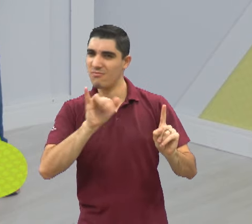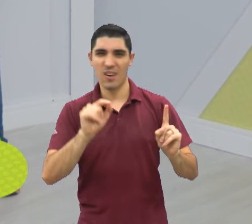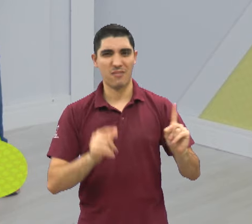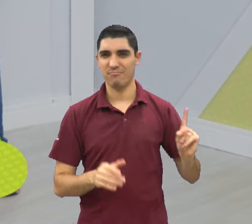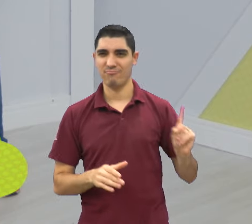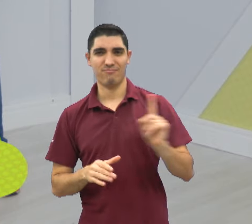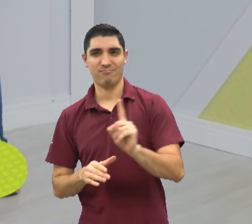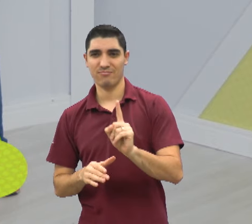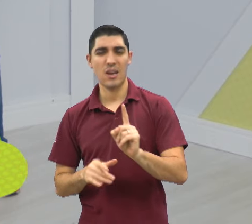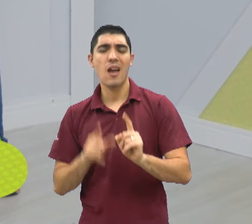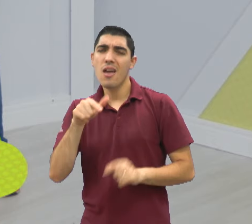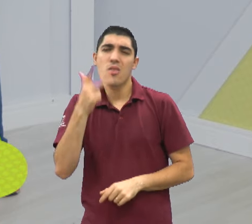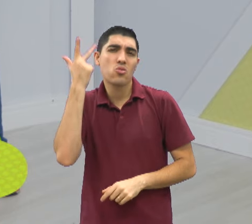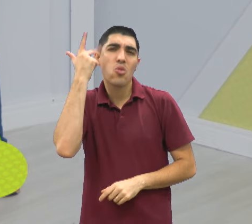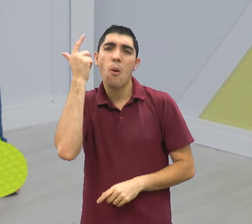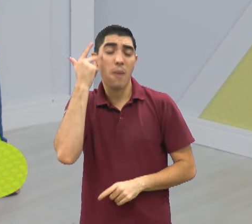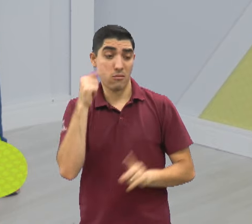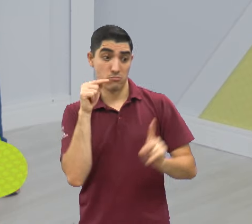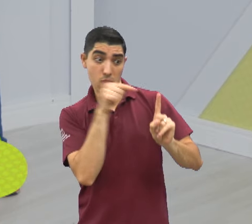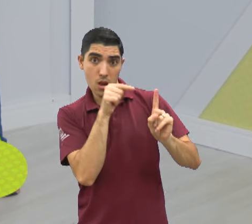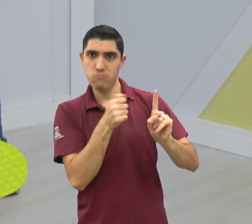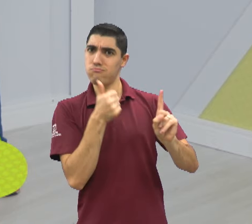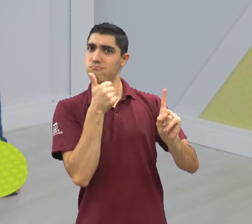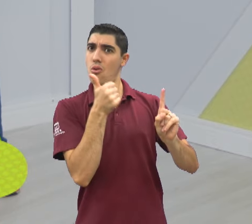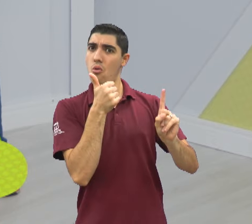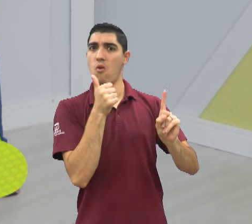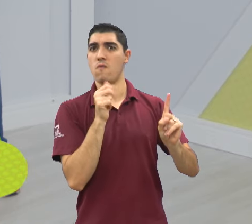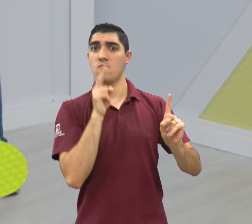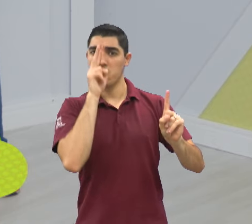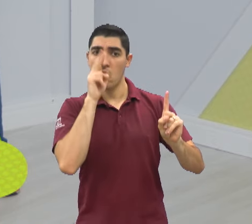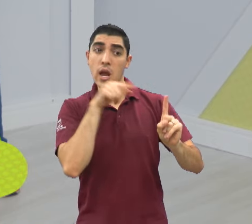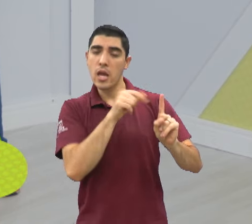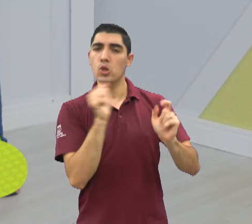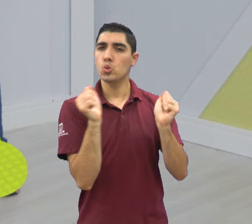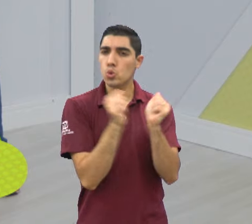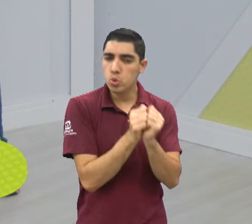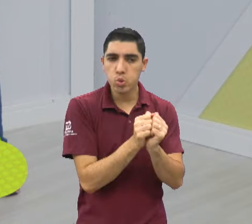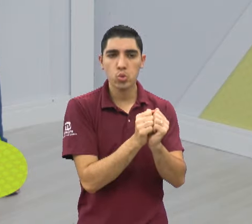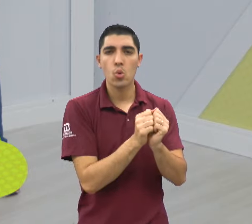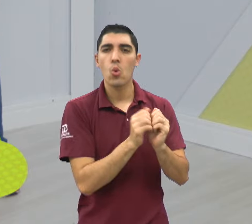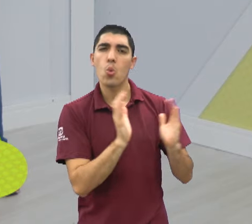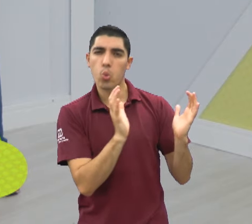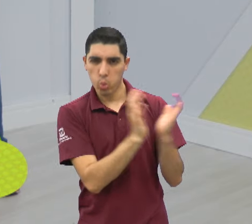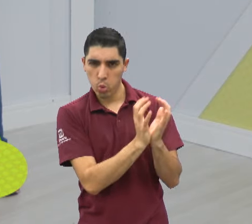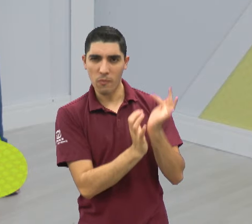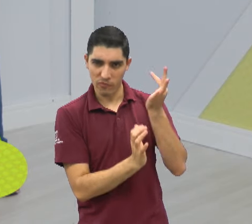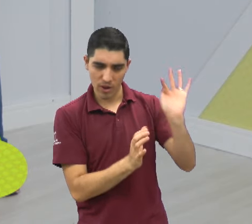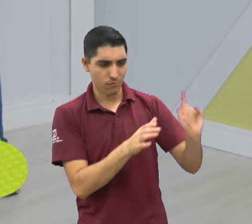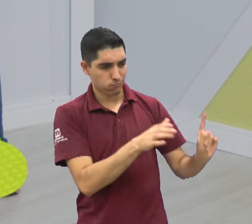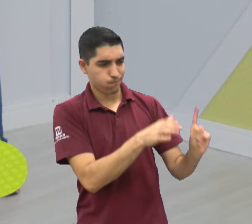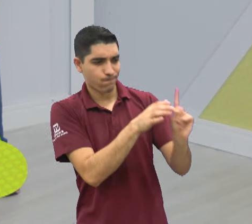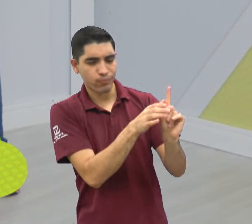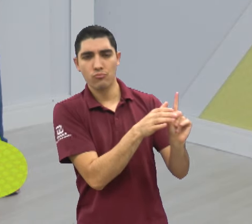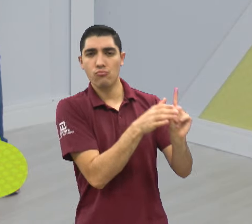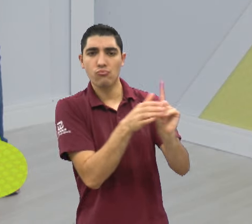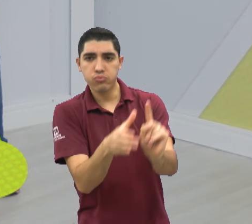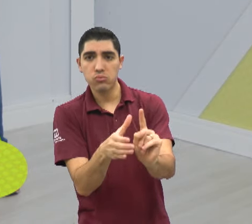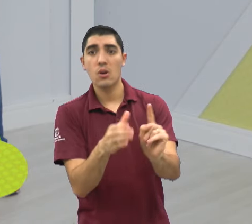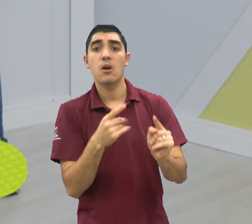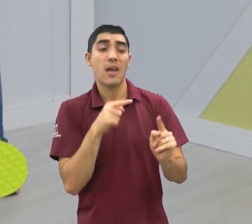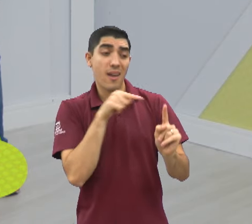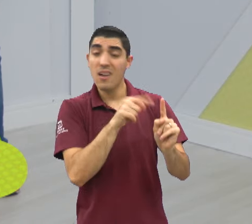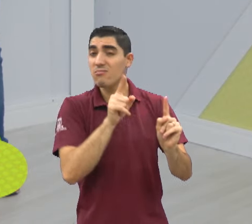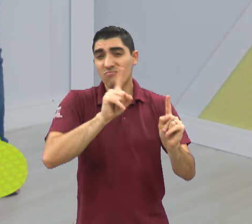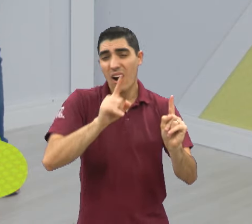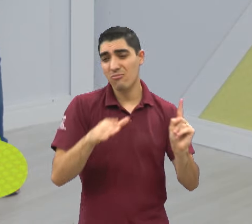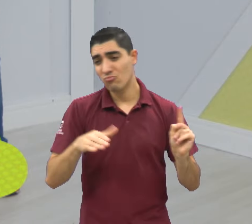um jogador como ele, da importância dele, venha junto com o elenco, esteja presente ali no banco, dá aquele apoio, dá aquela moral, assim como ele